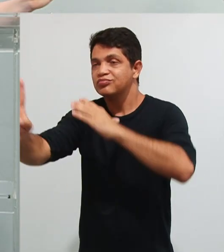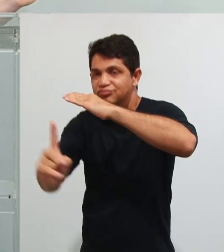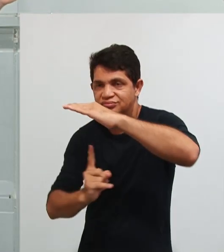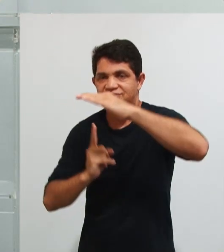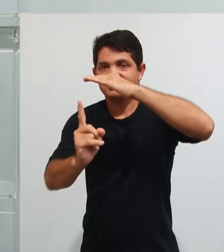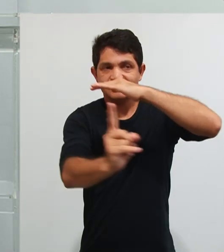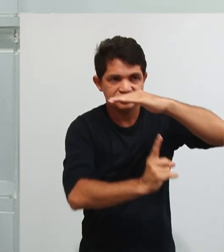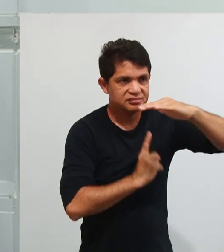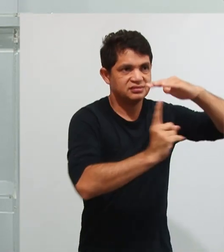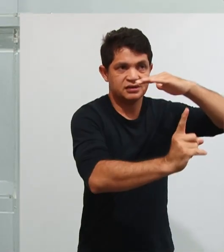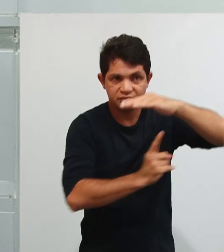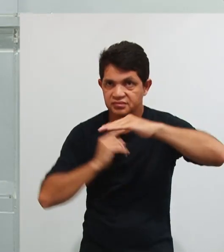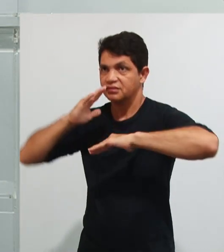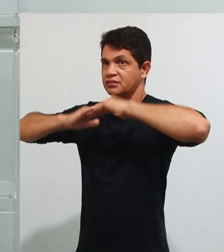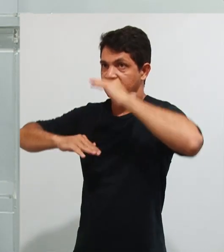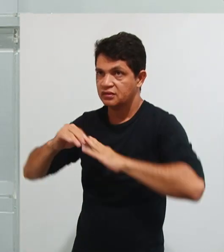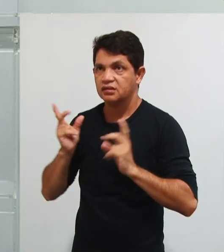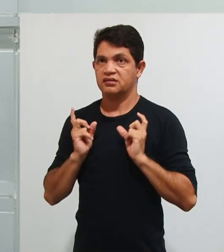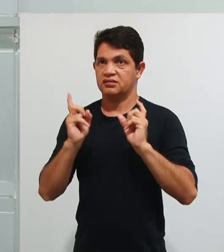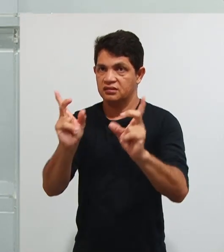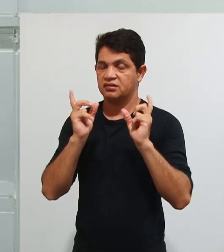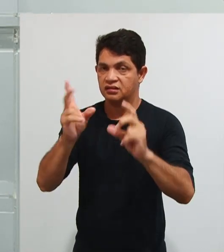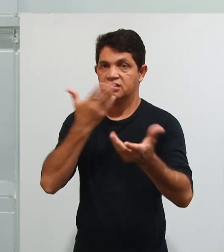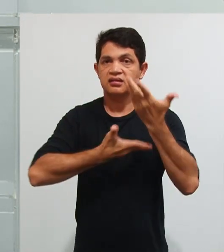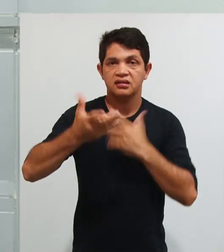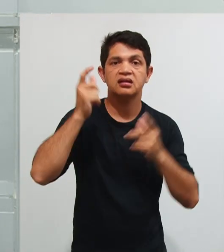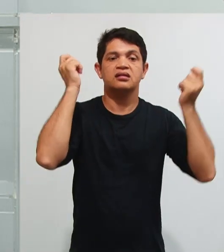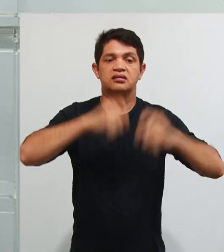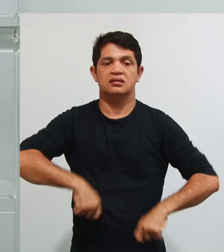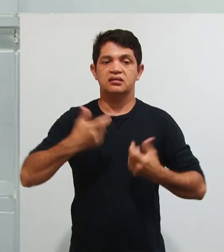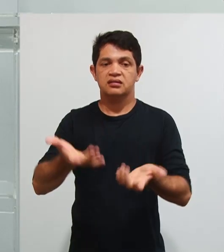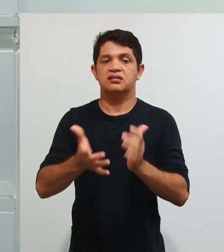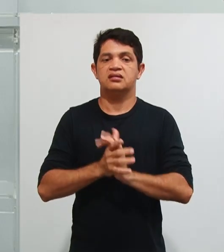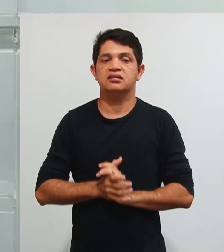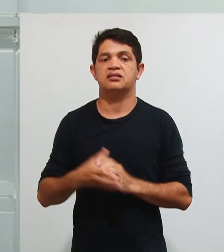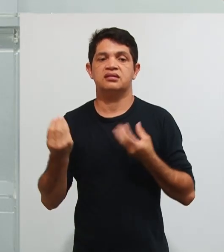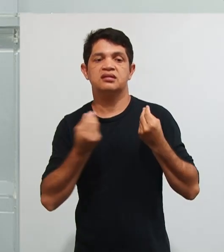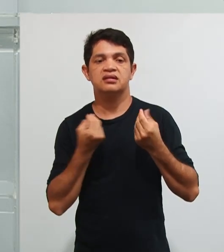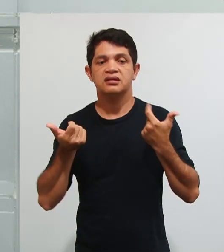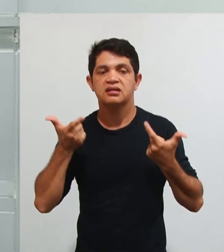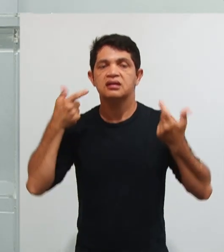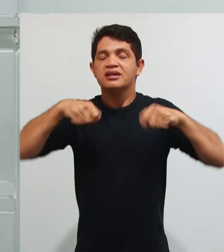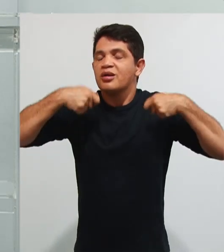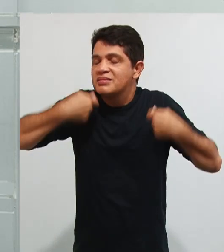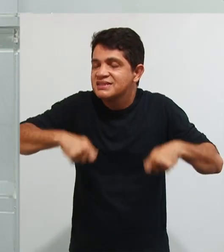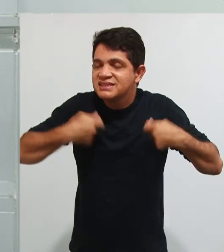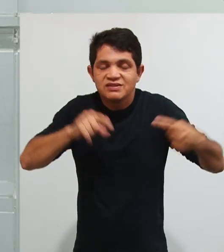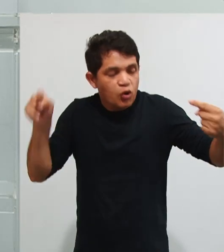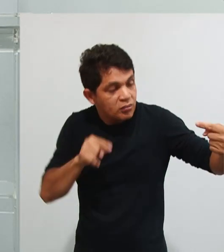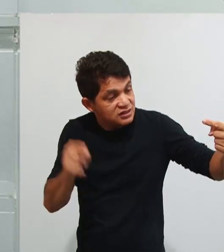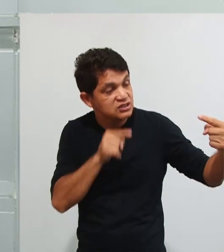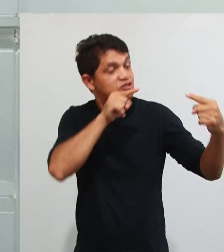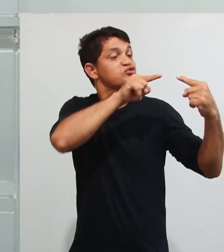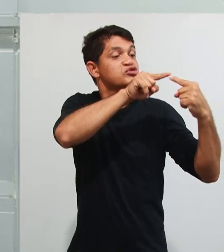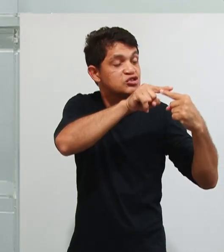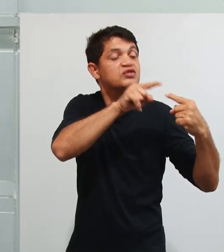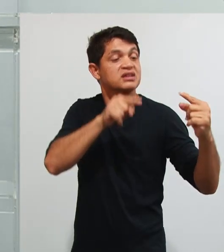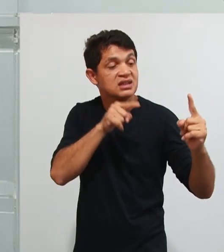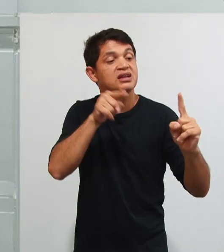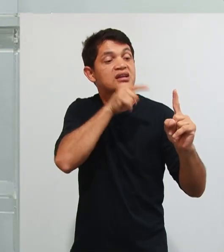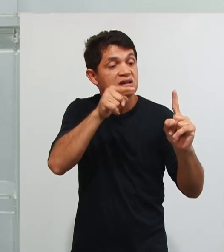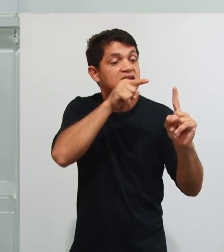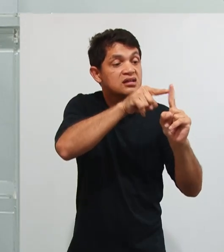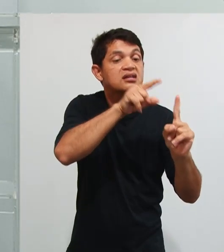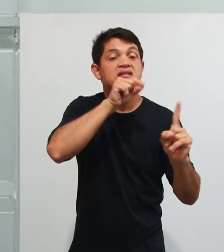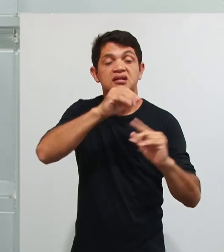o meu resultado. Ou seja, fui feliz no que eu planejei? Alcancei os objetivos que eu havia traçado? Se